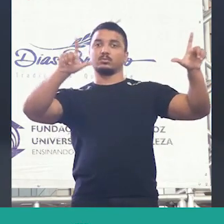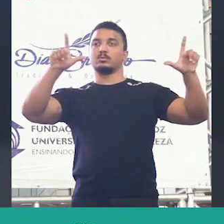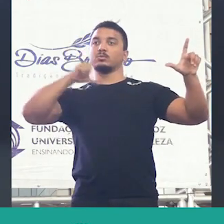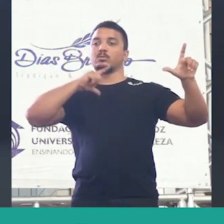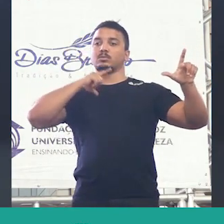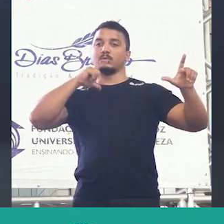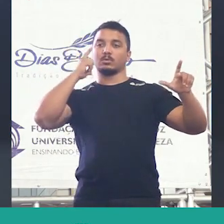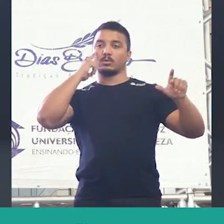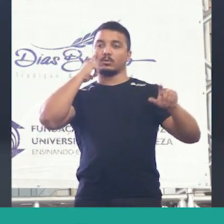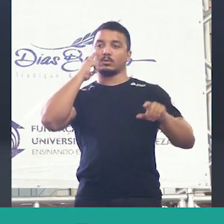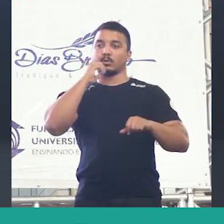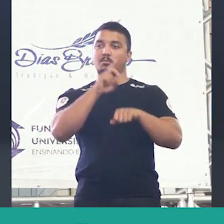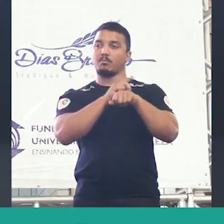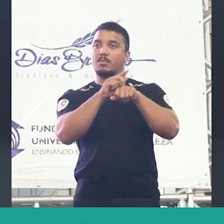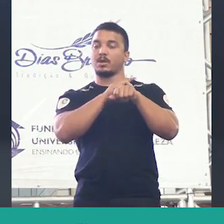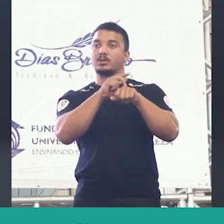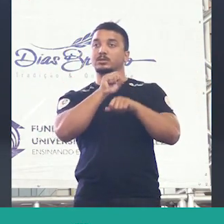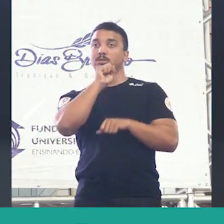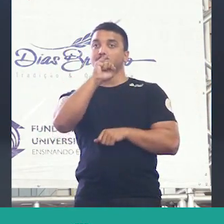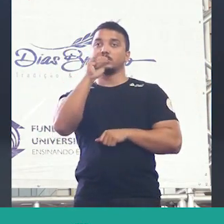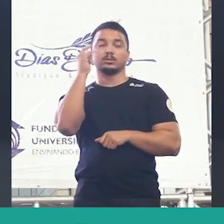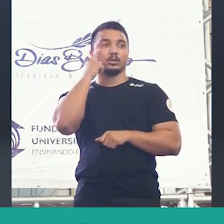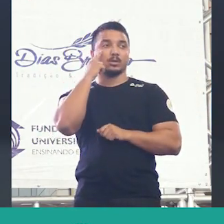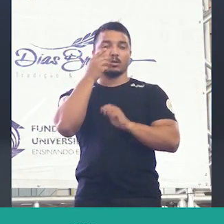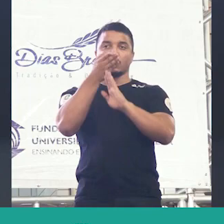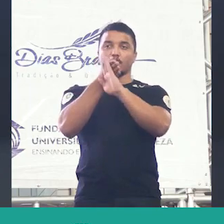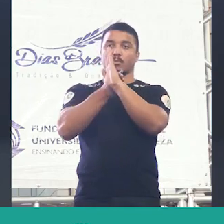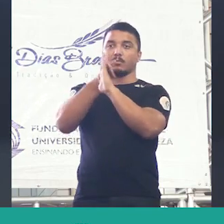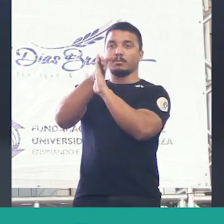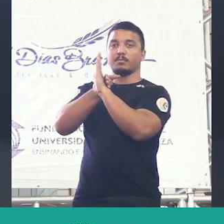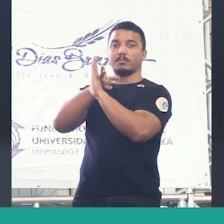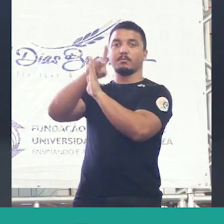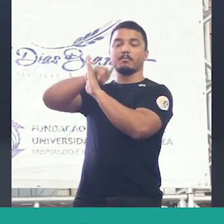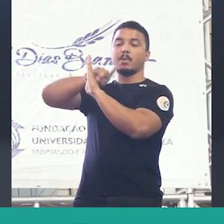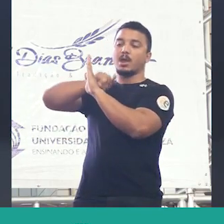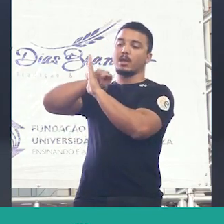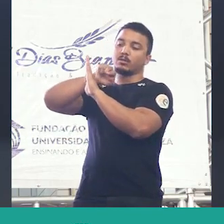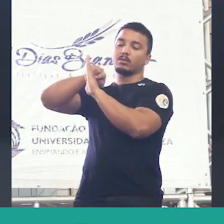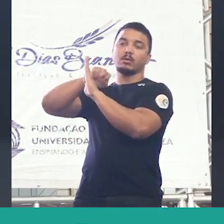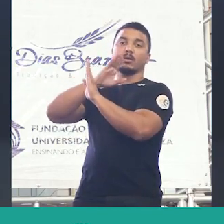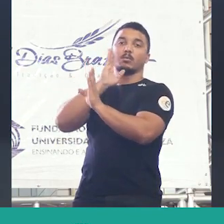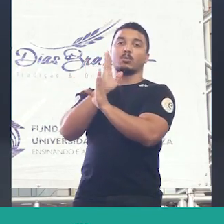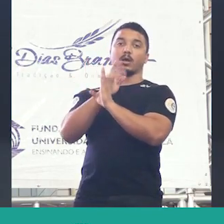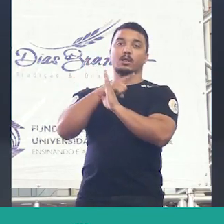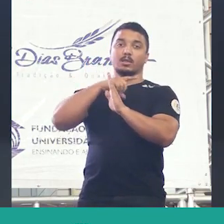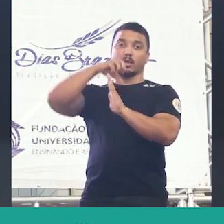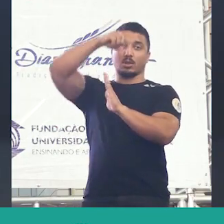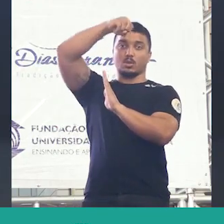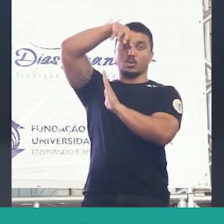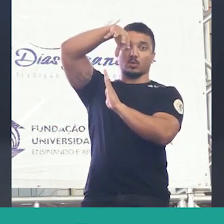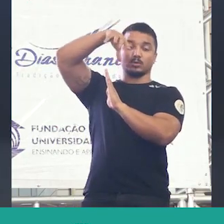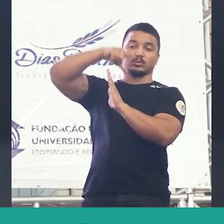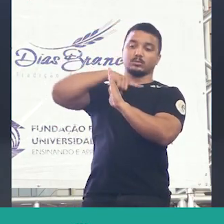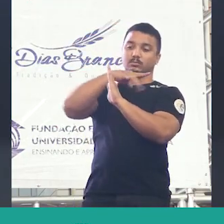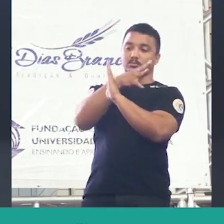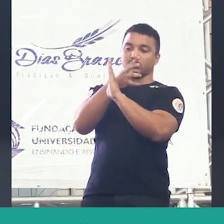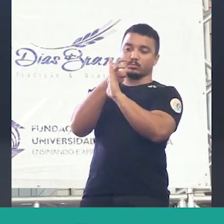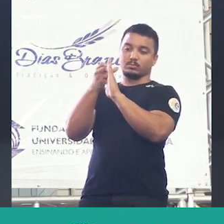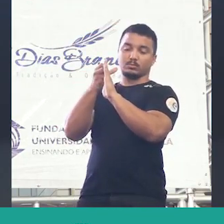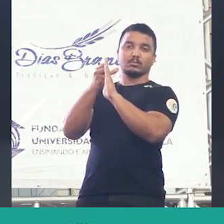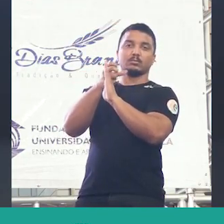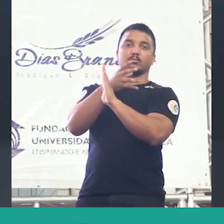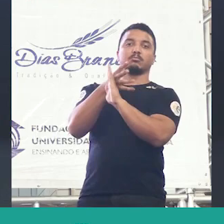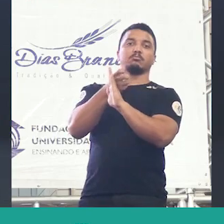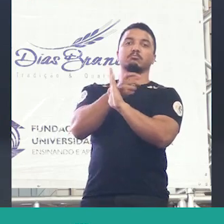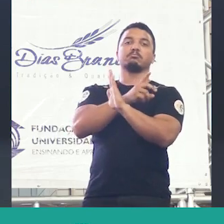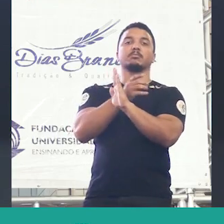estão vendo ou não? Você concorda comigo que se eu chamar esse fundo desses telões de preto, é porque a luz passa na lateral dele, a luz